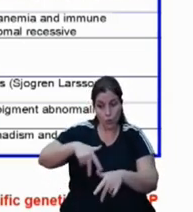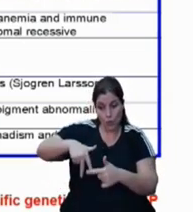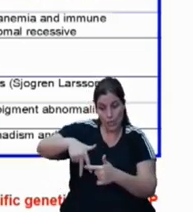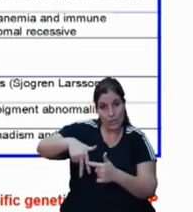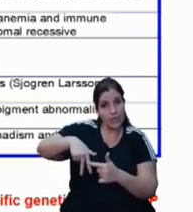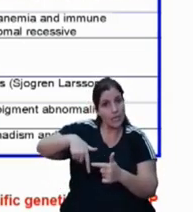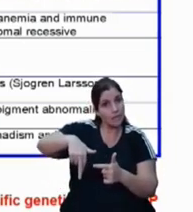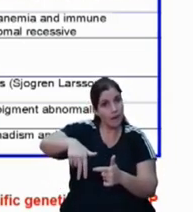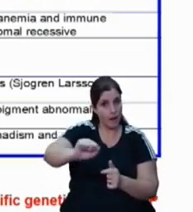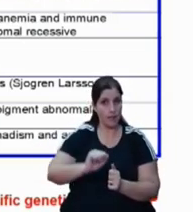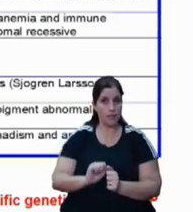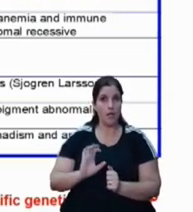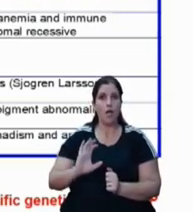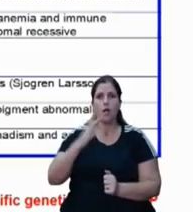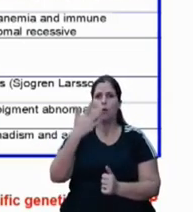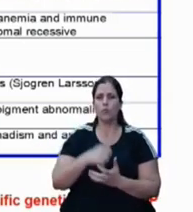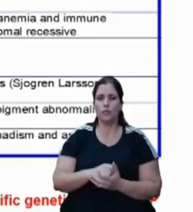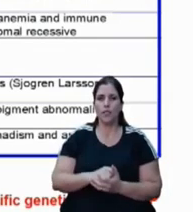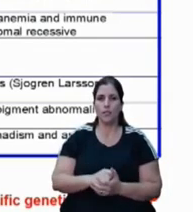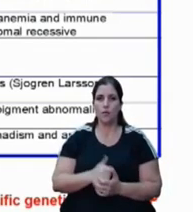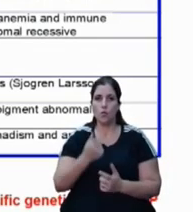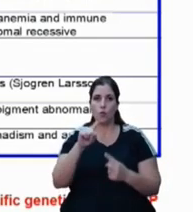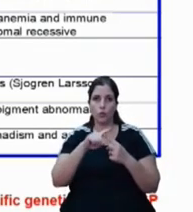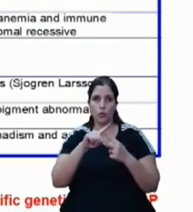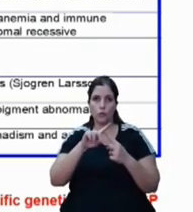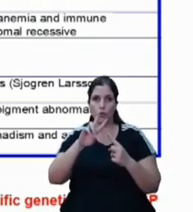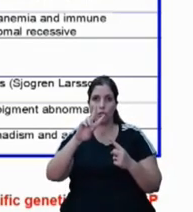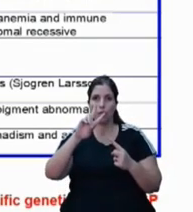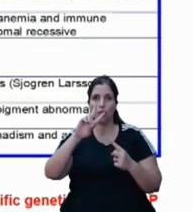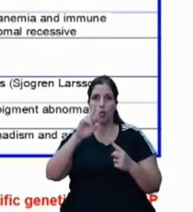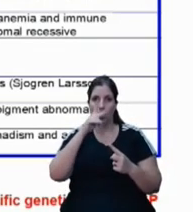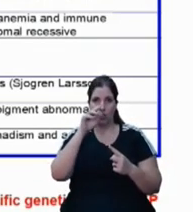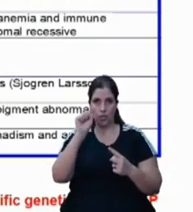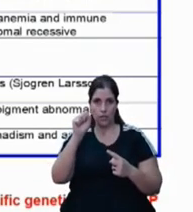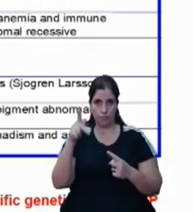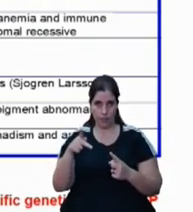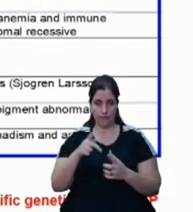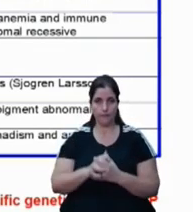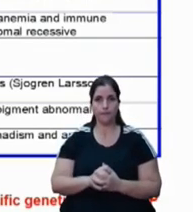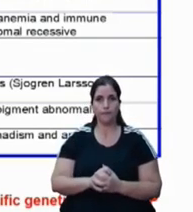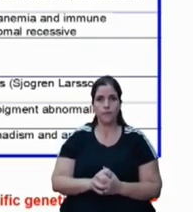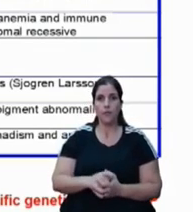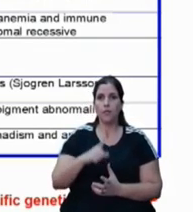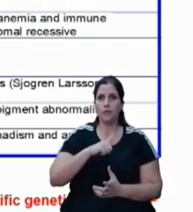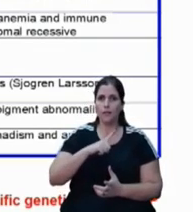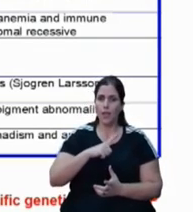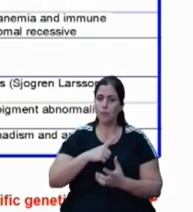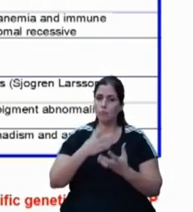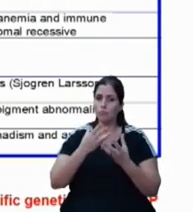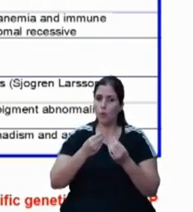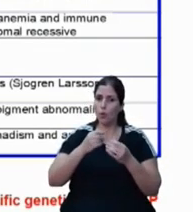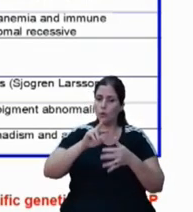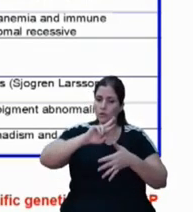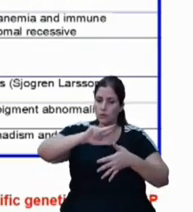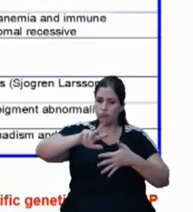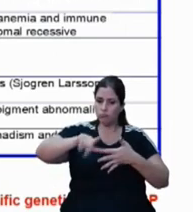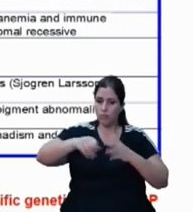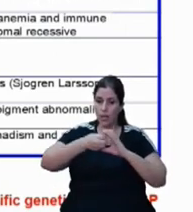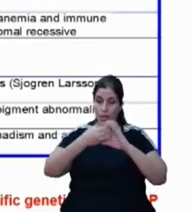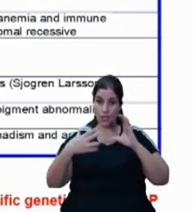em algumas dezenas de tipos de HSP. Existem inúmeras outras características neurológicas